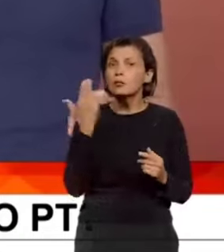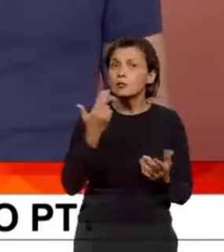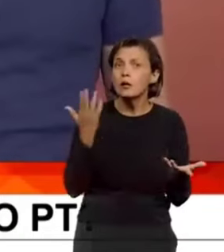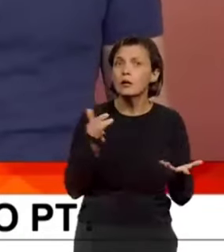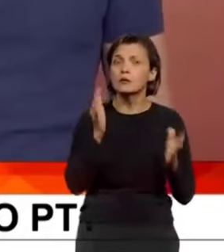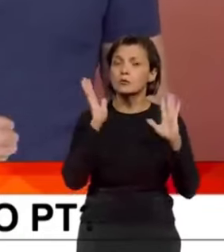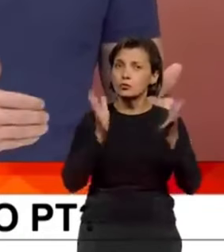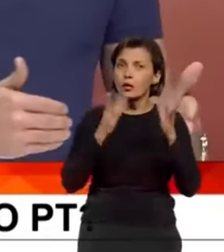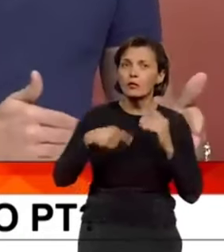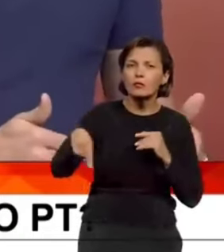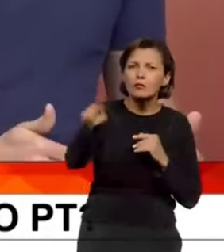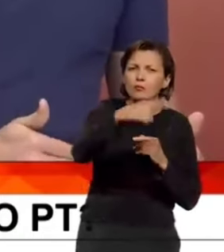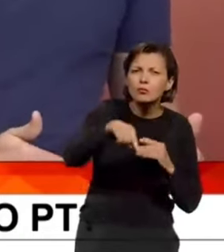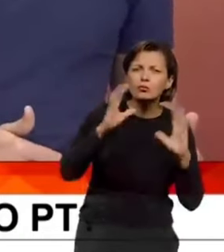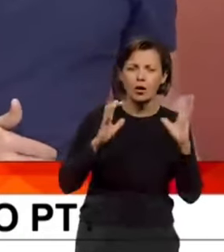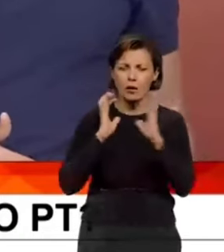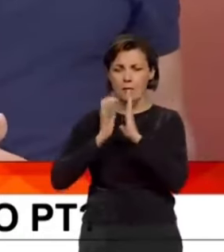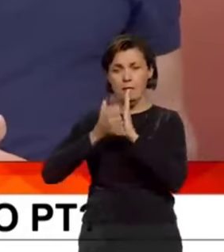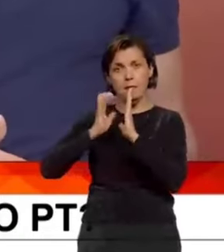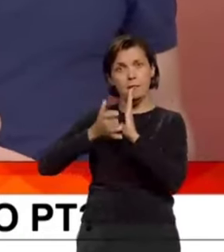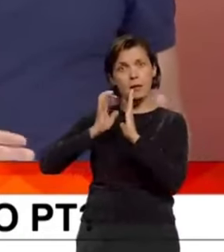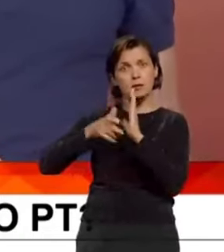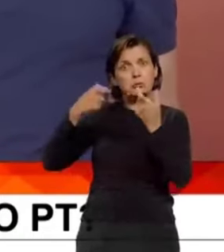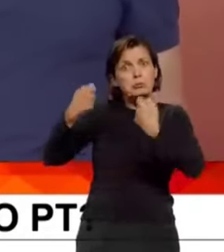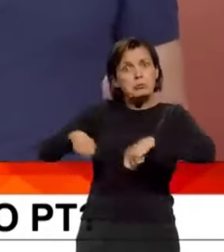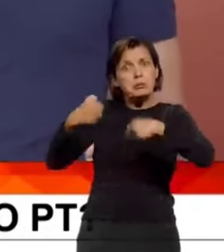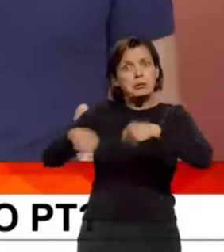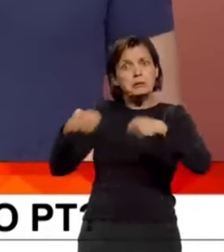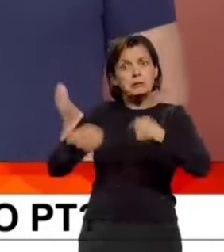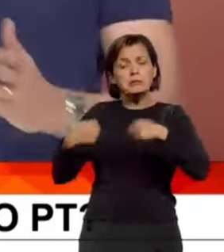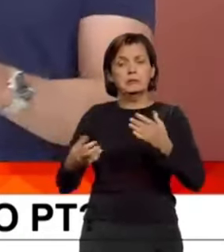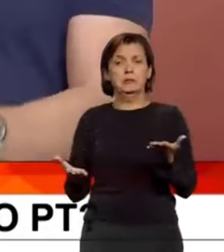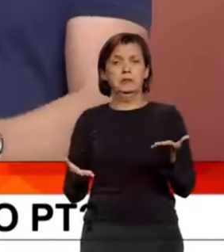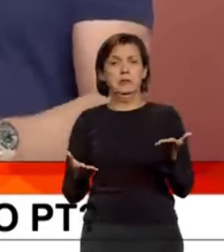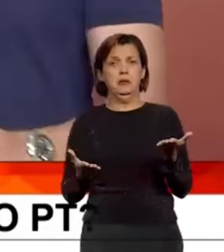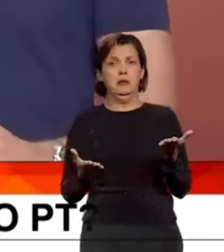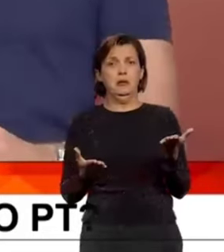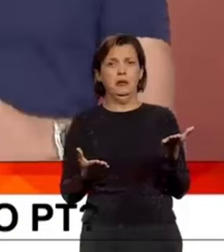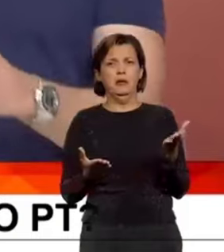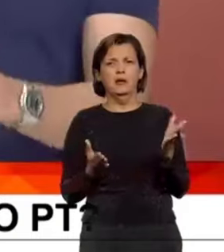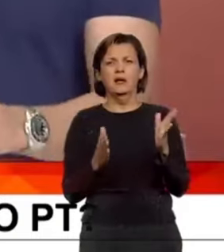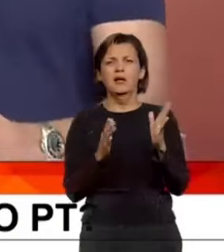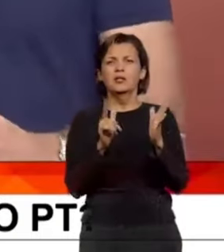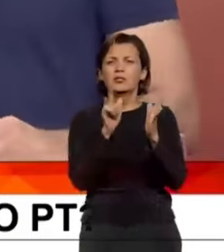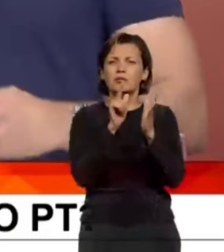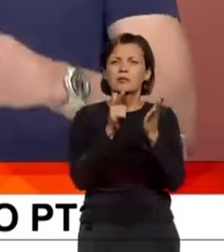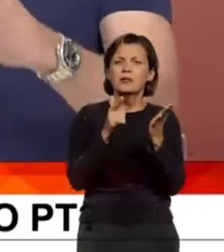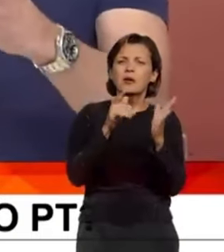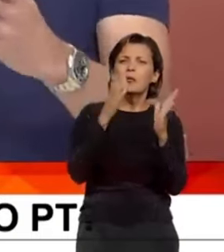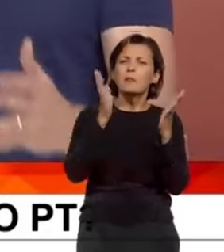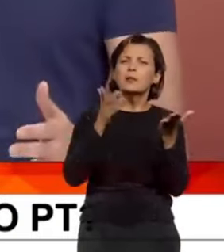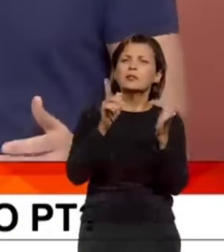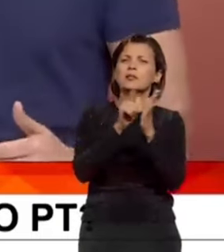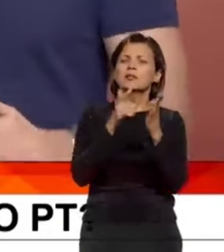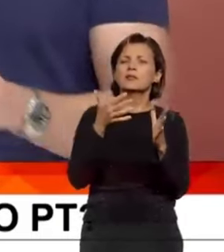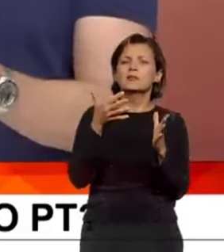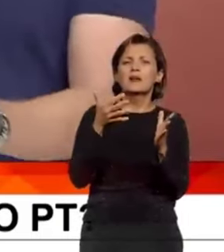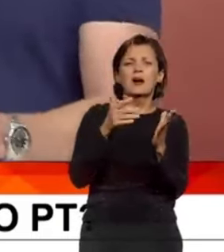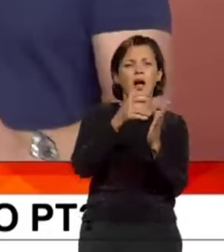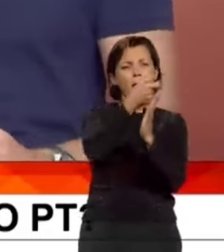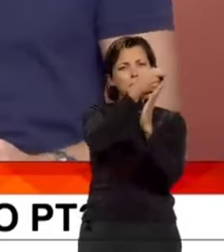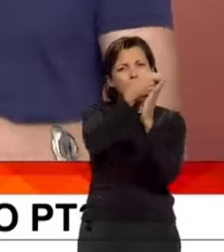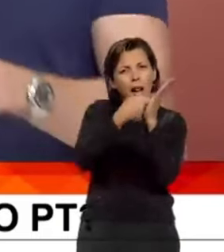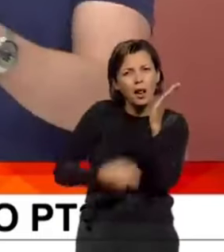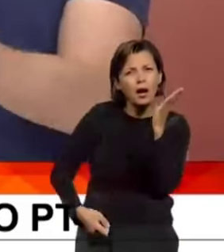não tem como se a sua o seu partido fala que precisa de ti publicar no edital precisa de 10